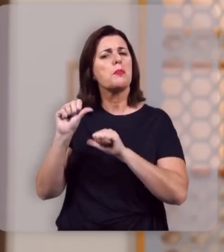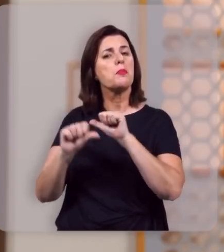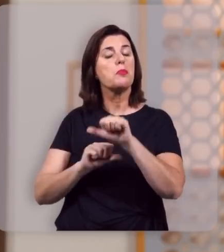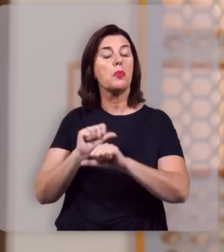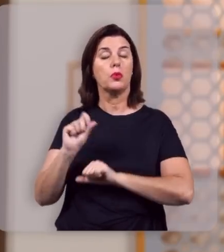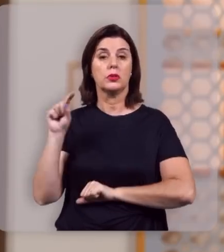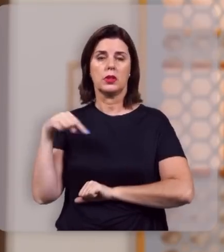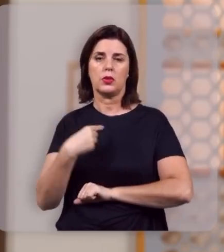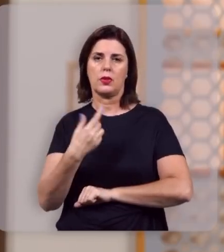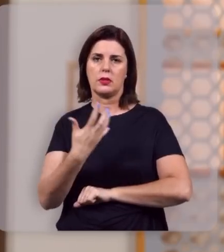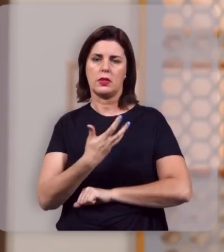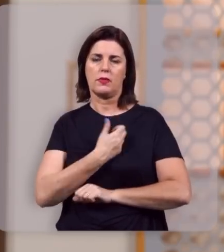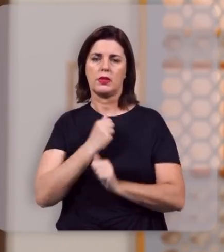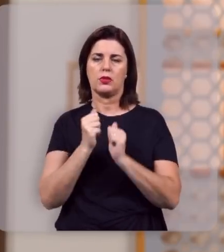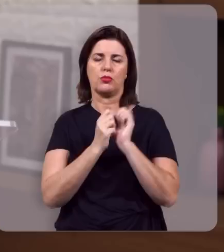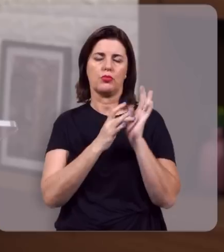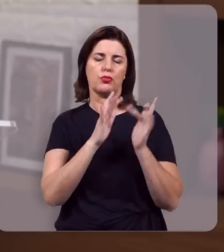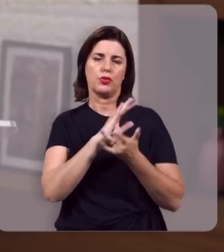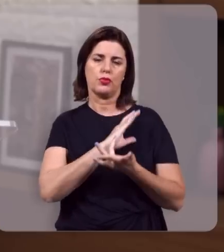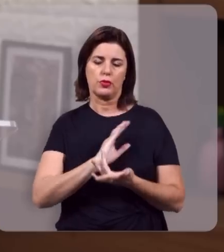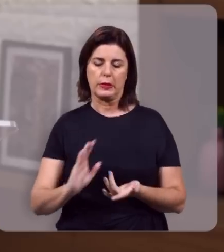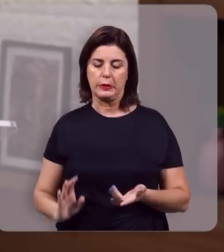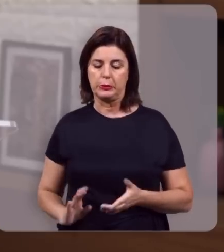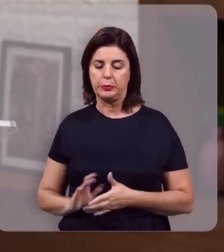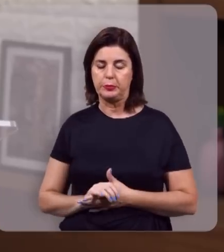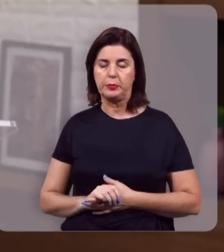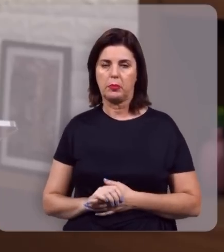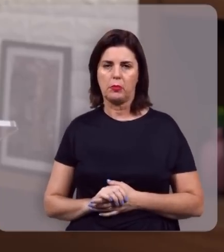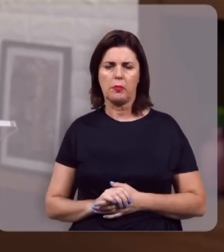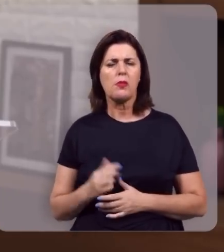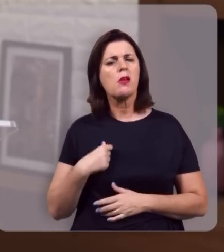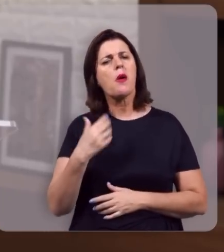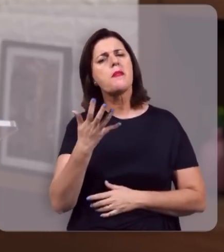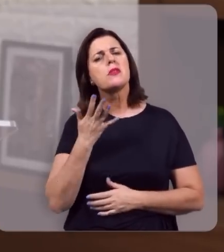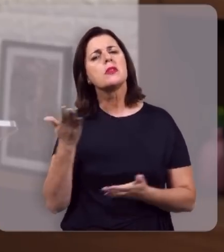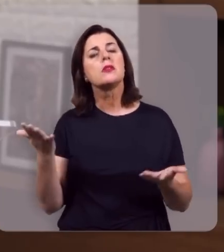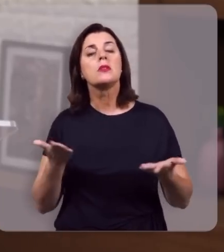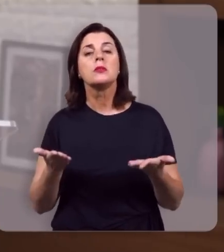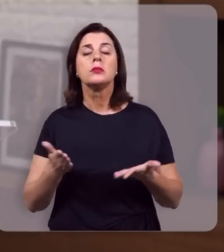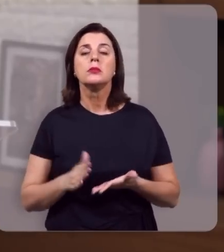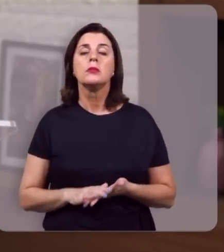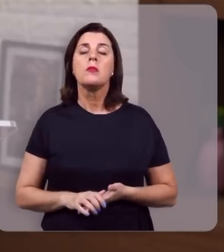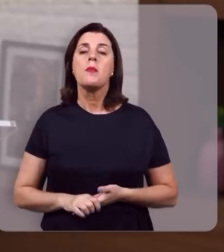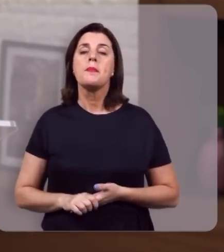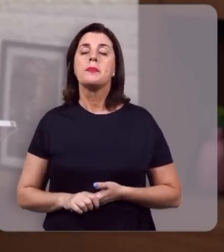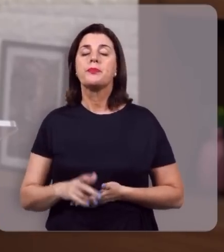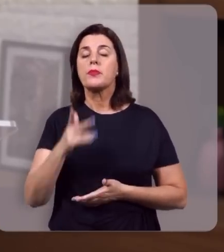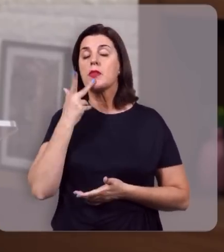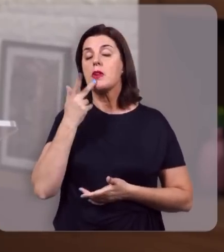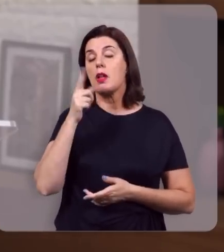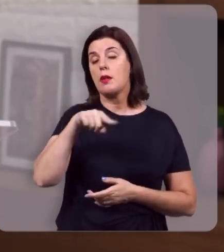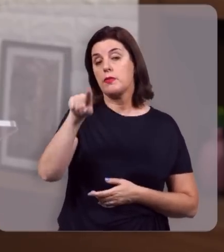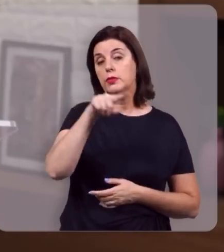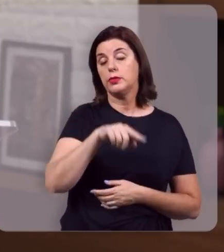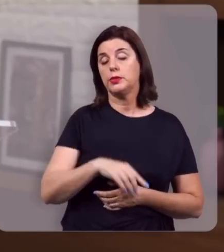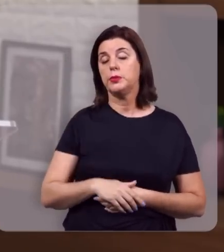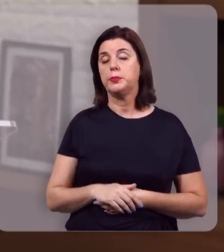salvação em Cristo Jesus. E eu quero aqui tratar com